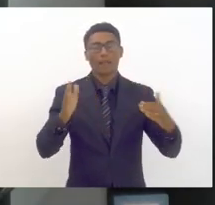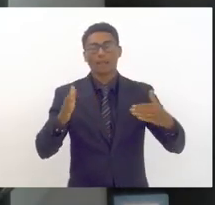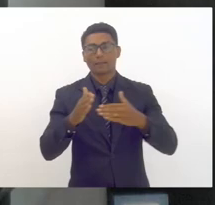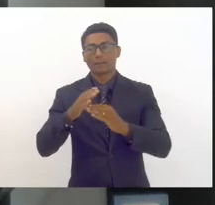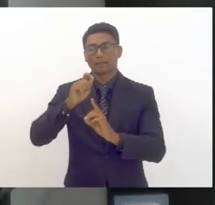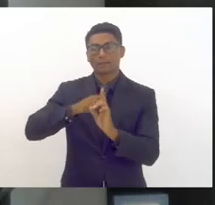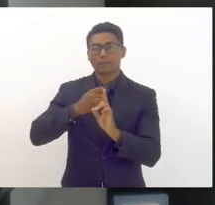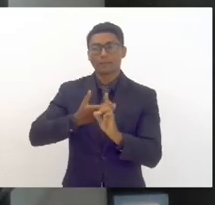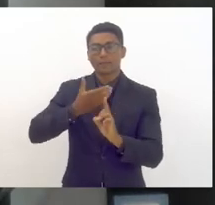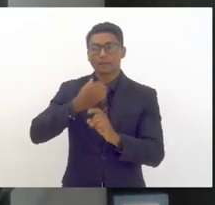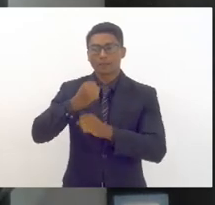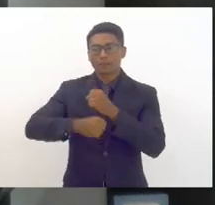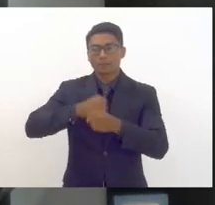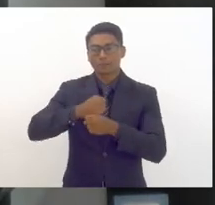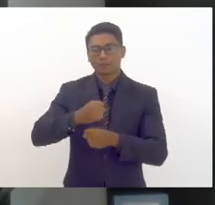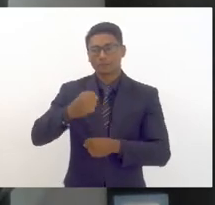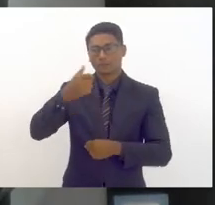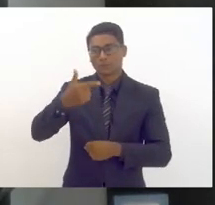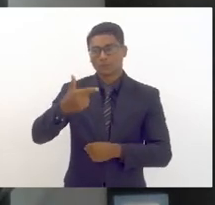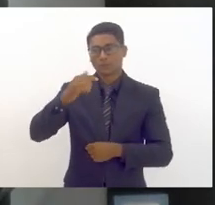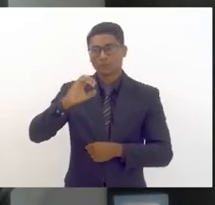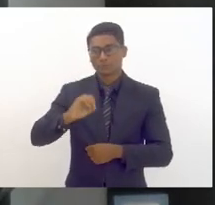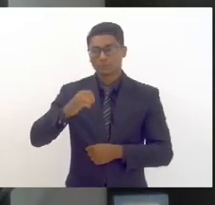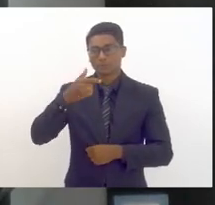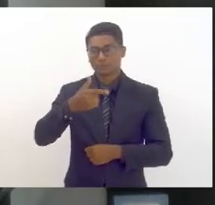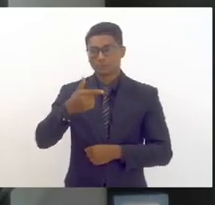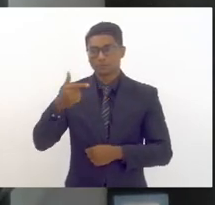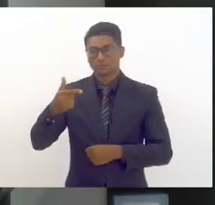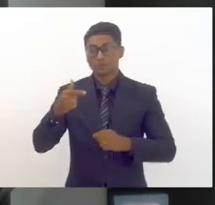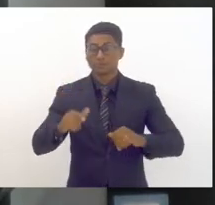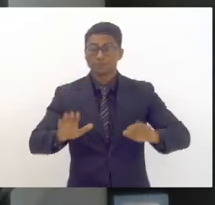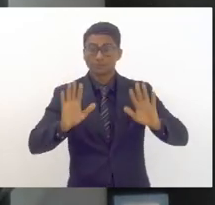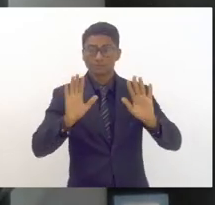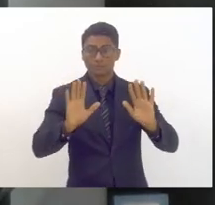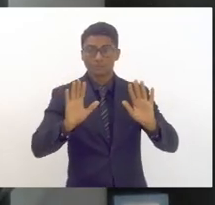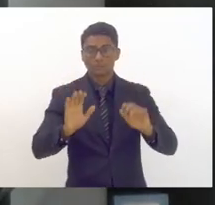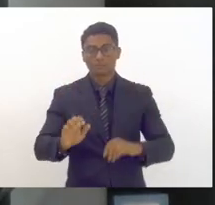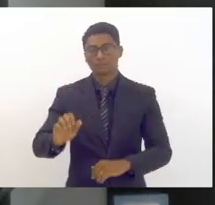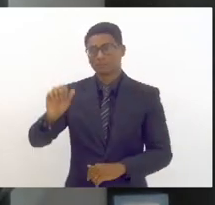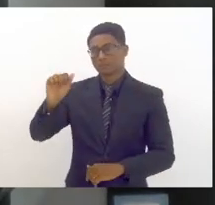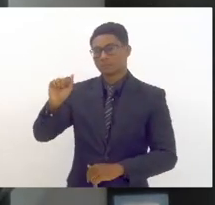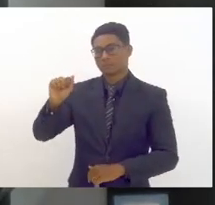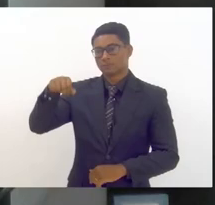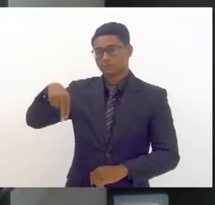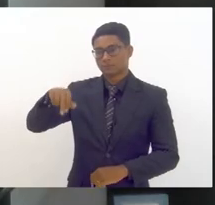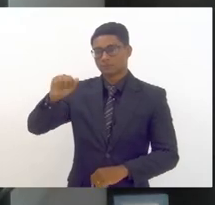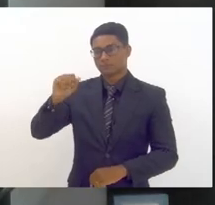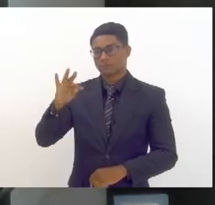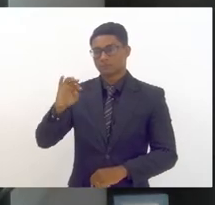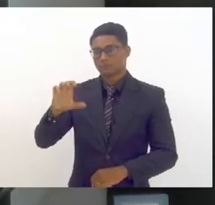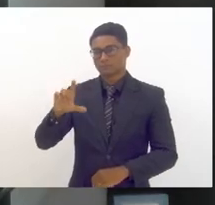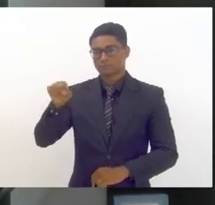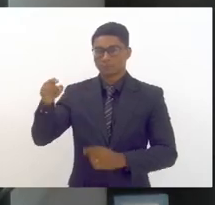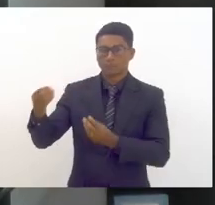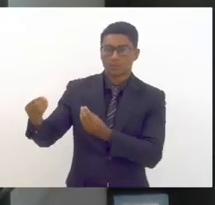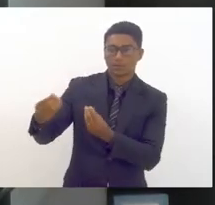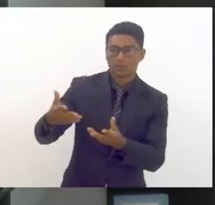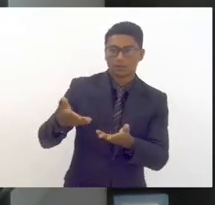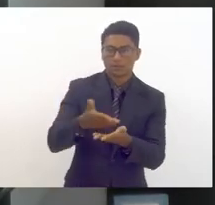dezembro de 2022, mas a Anatel concedeu às operadoras